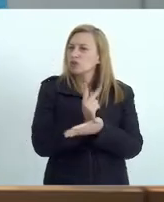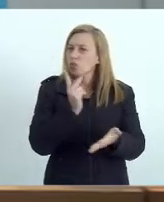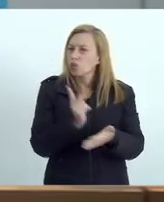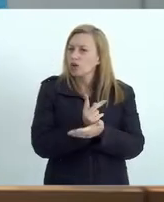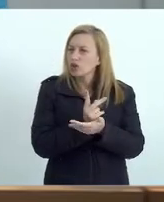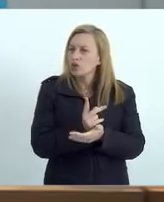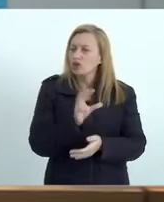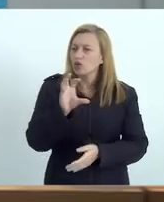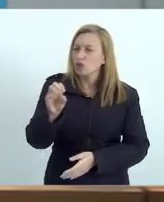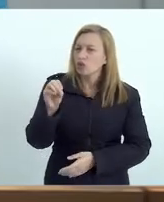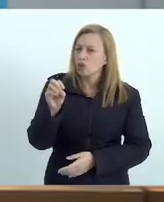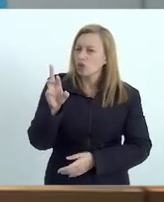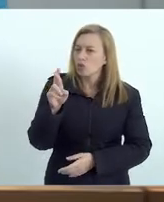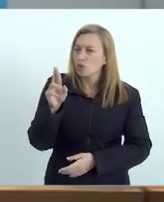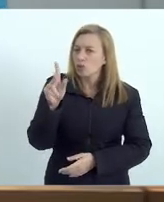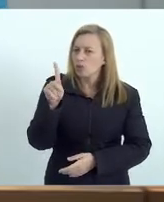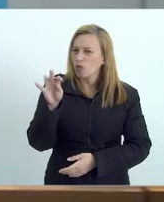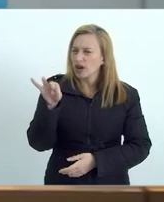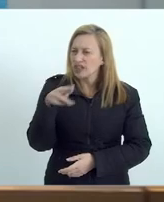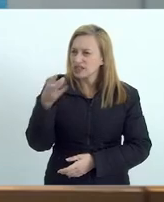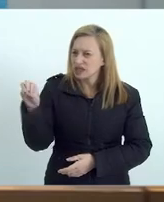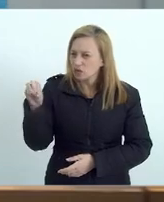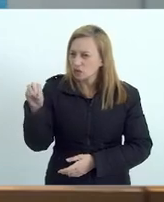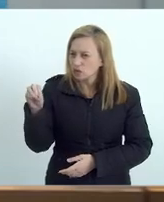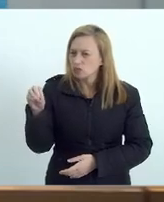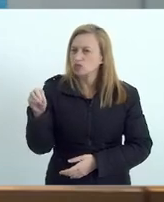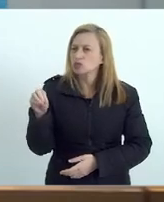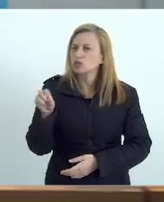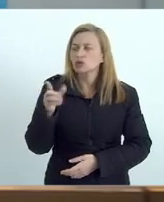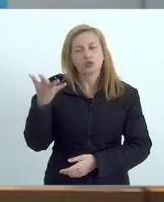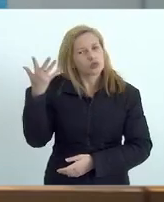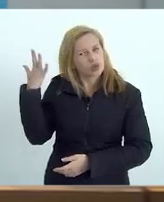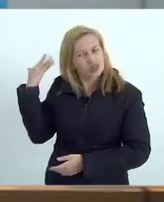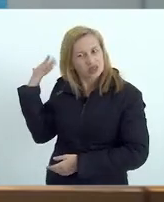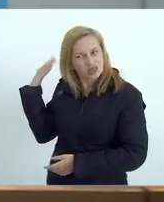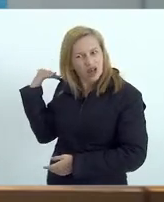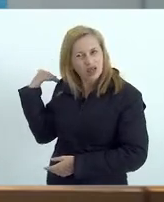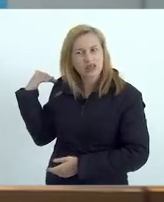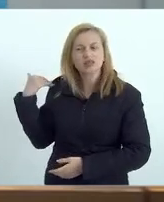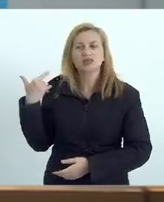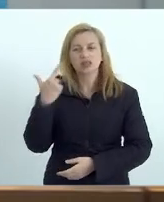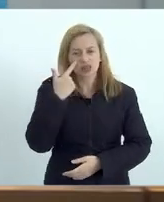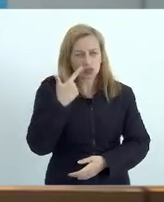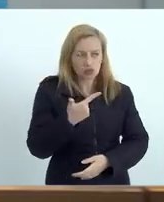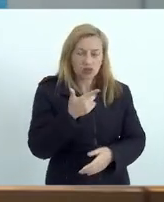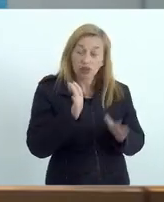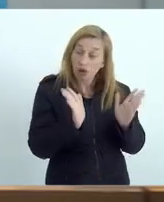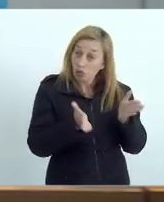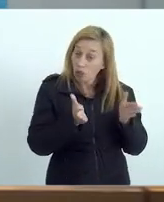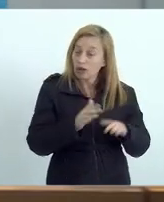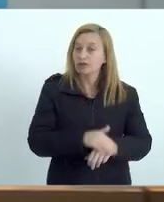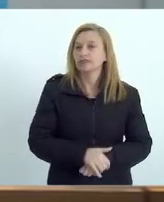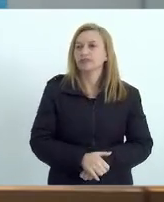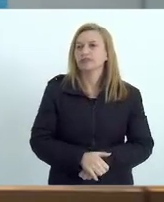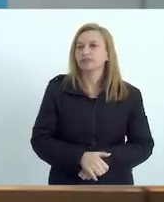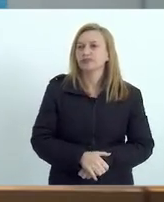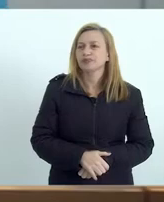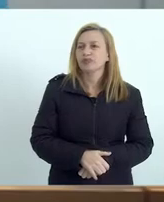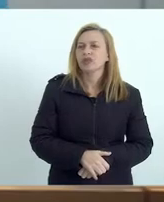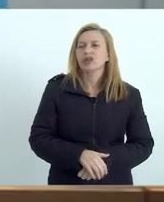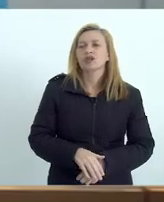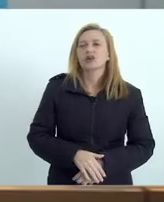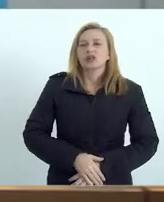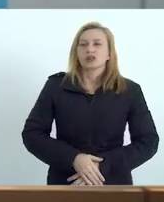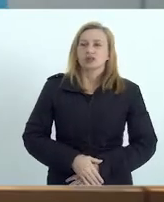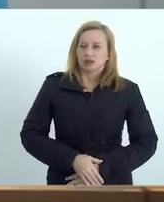erro da Corporação por parte da Corporação naquela época que está sendo apurada agora o que